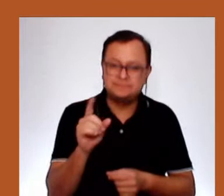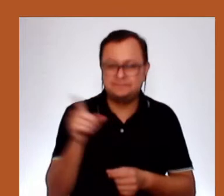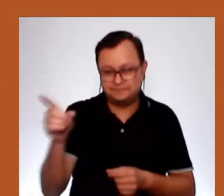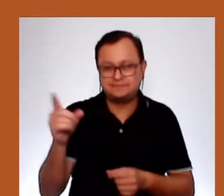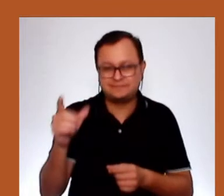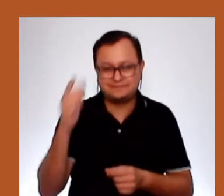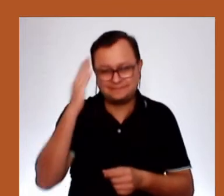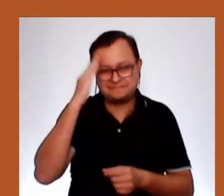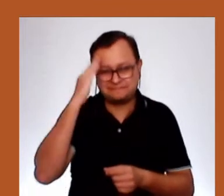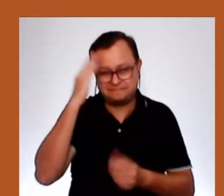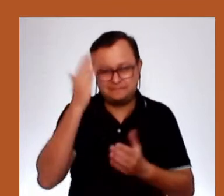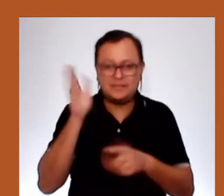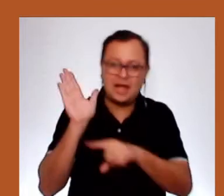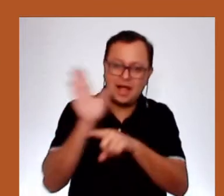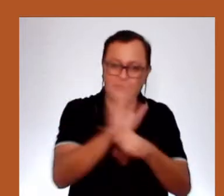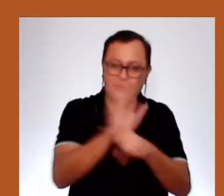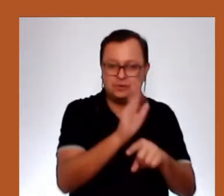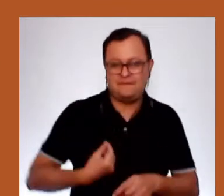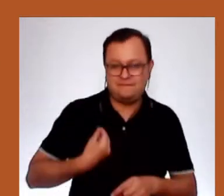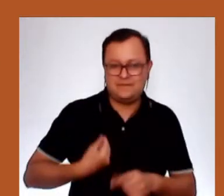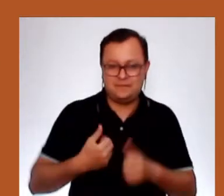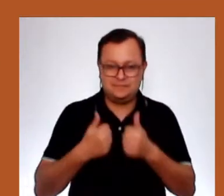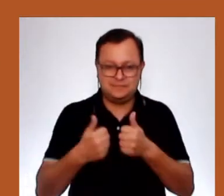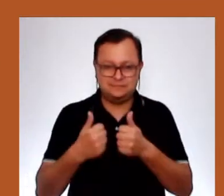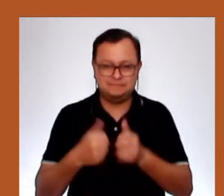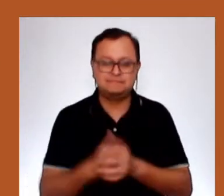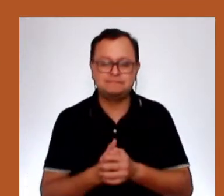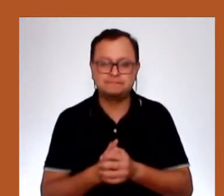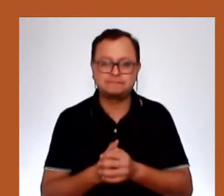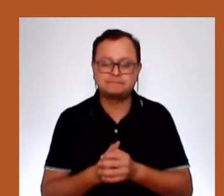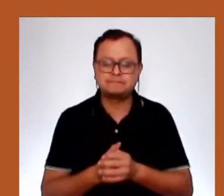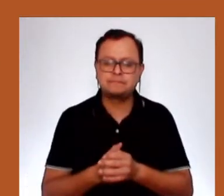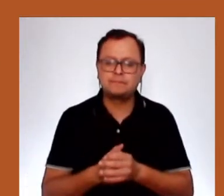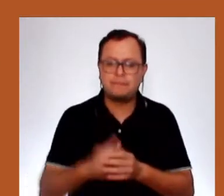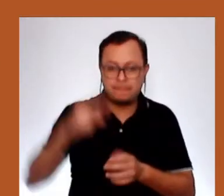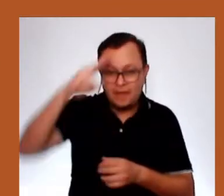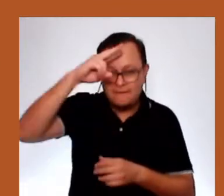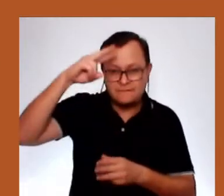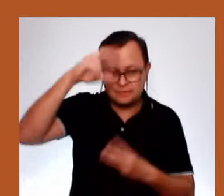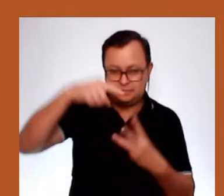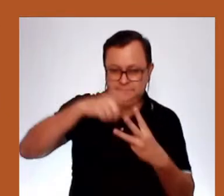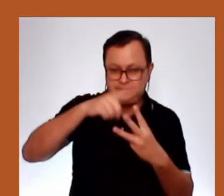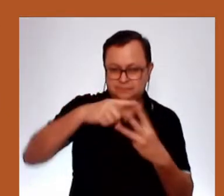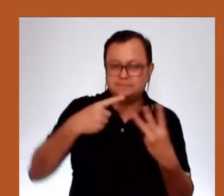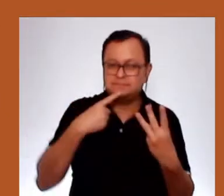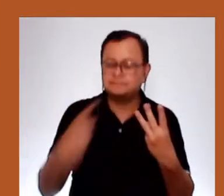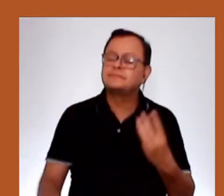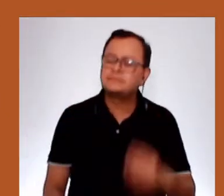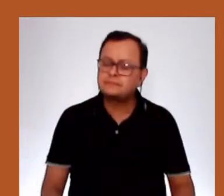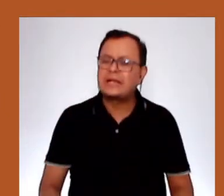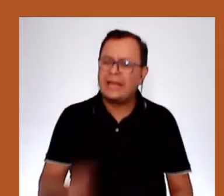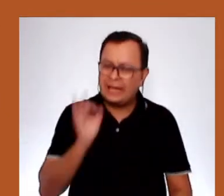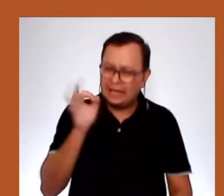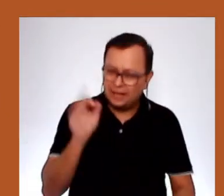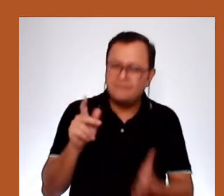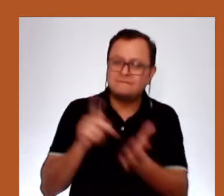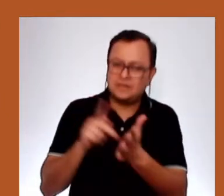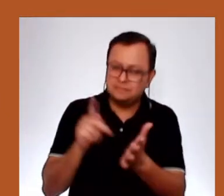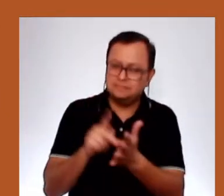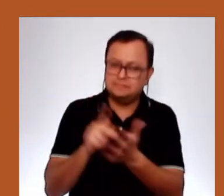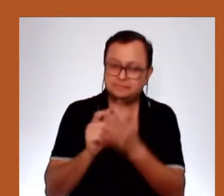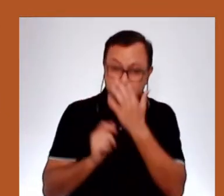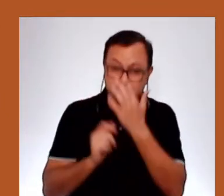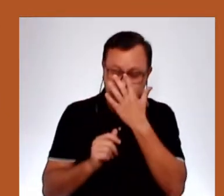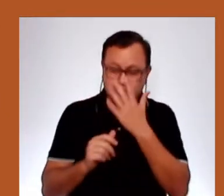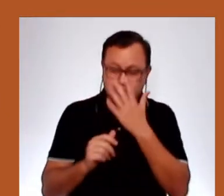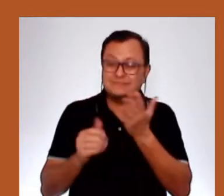perceber. Olha, Claudete, pegando um gancho naquilo que você está falando, quem faz